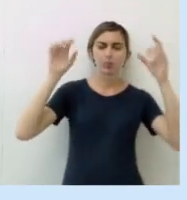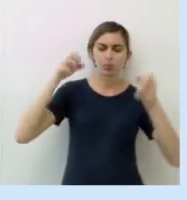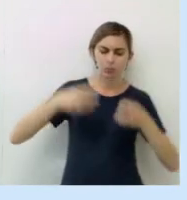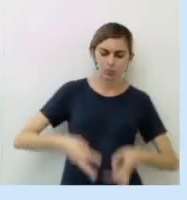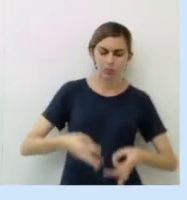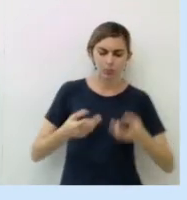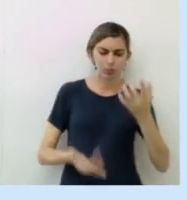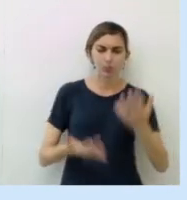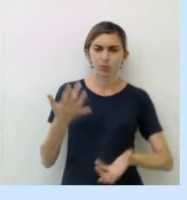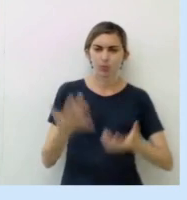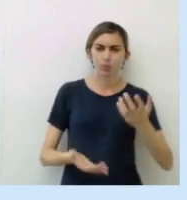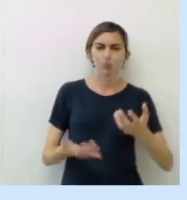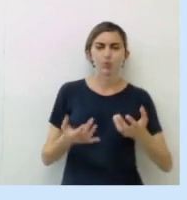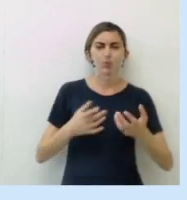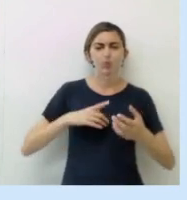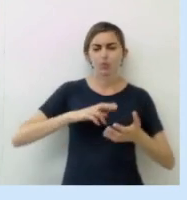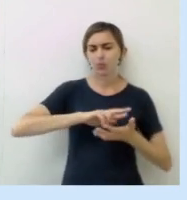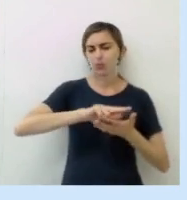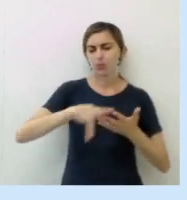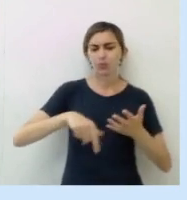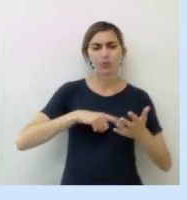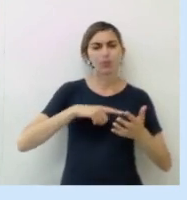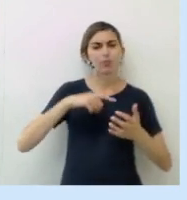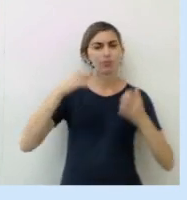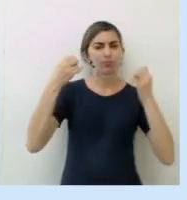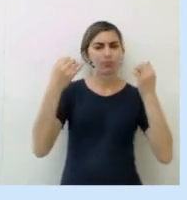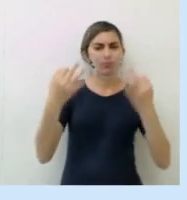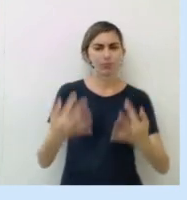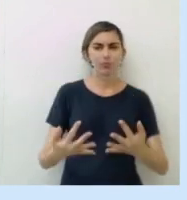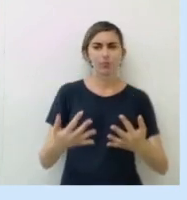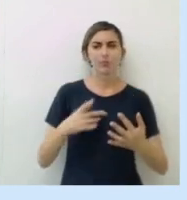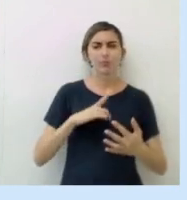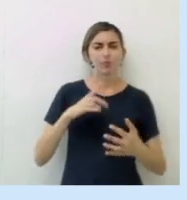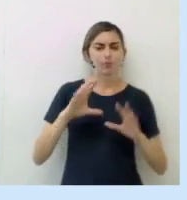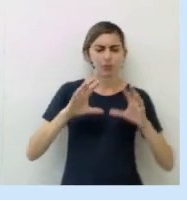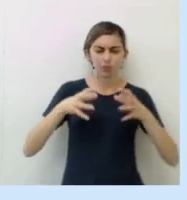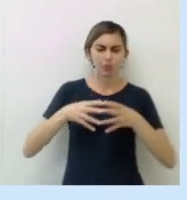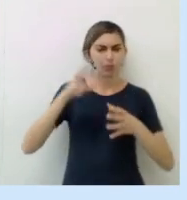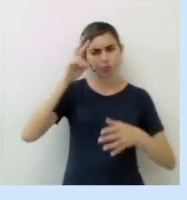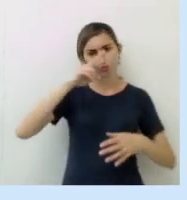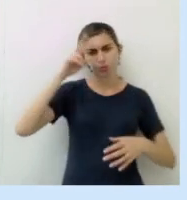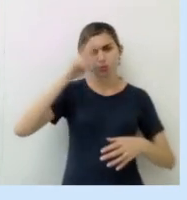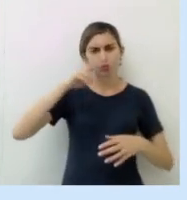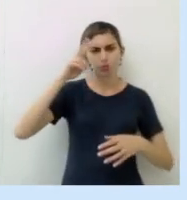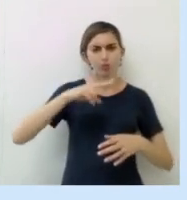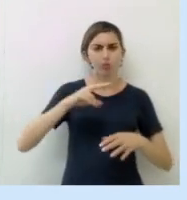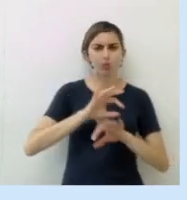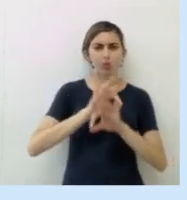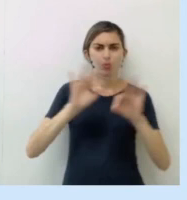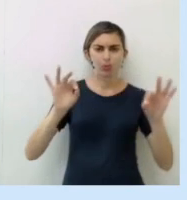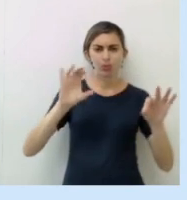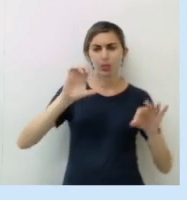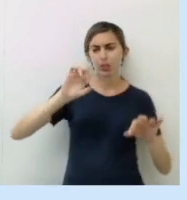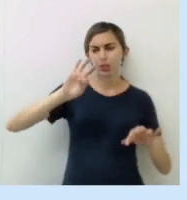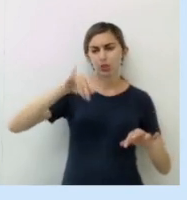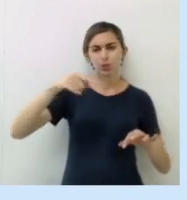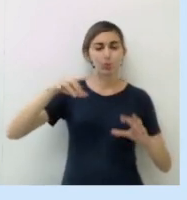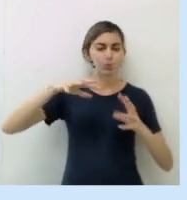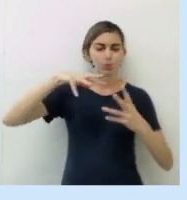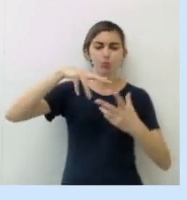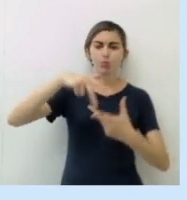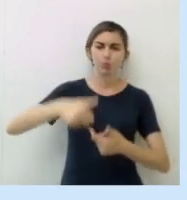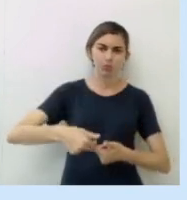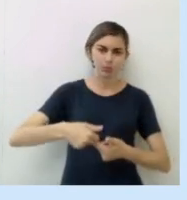purgatório e o inferno. É uma obra de caráter que vai contar a história do maravilhoso cristão, o